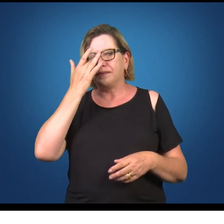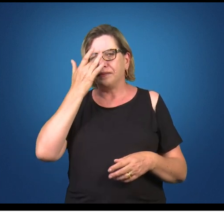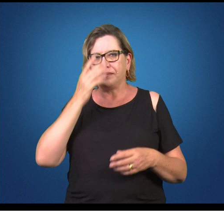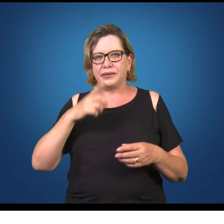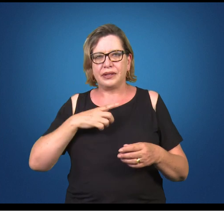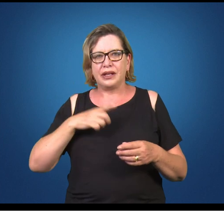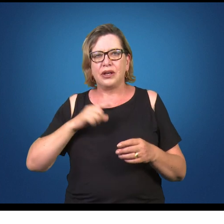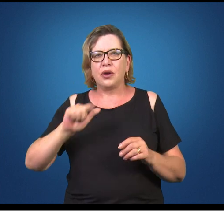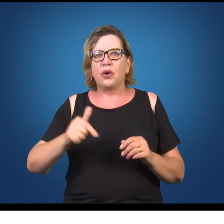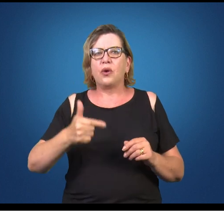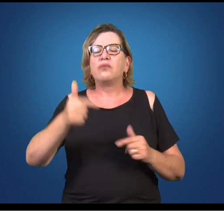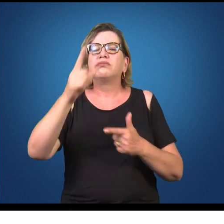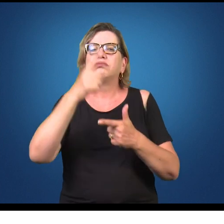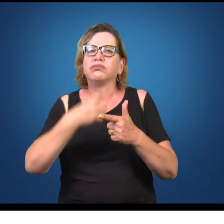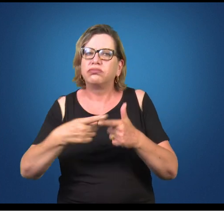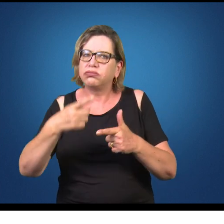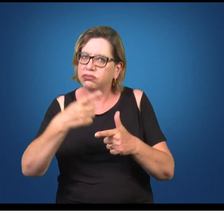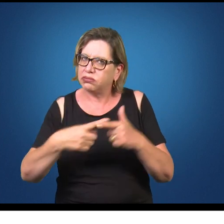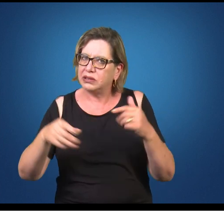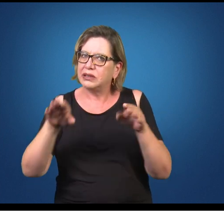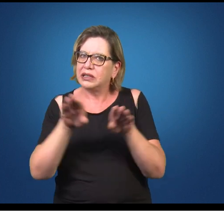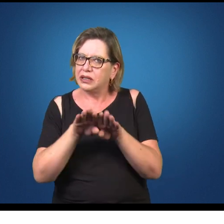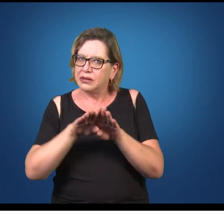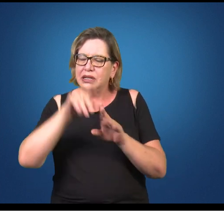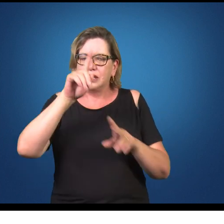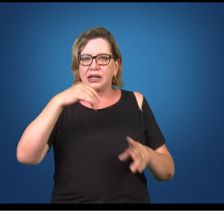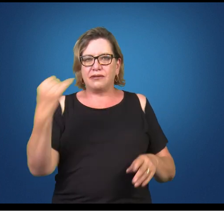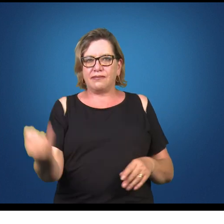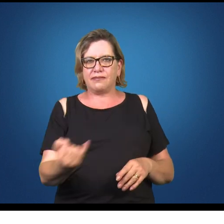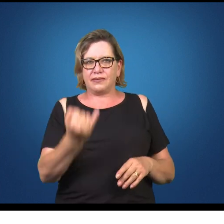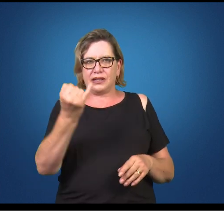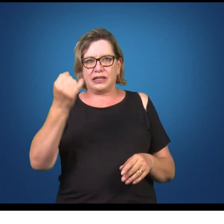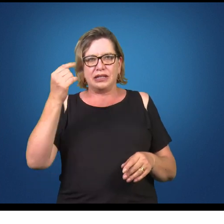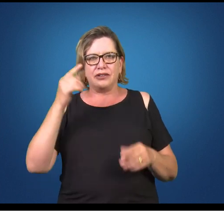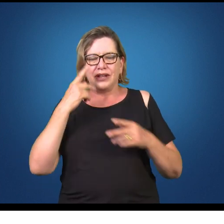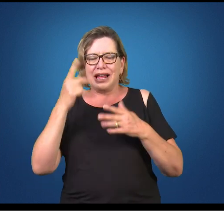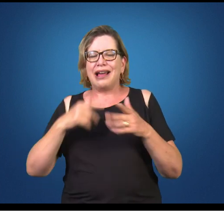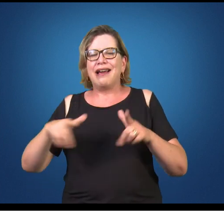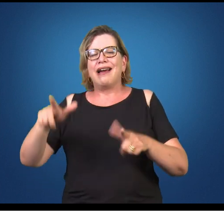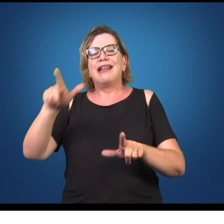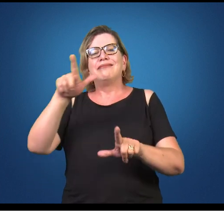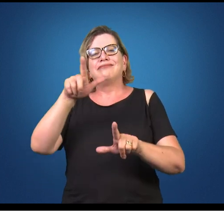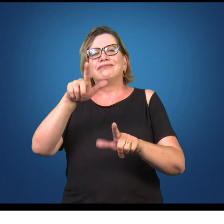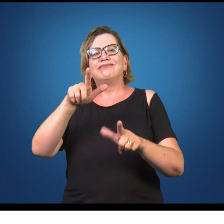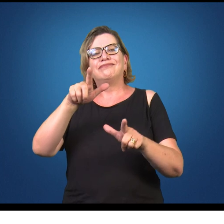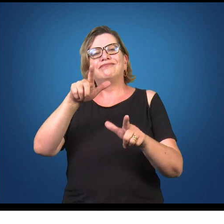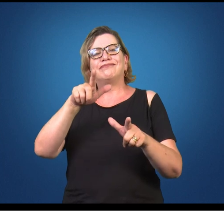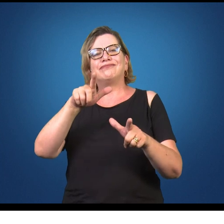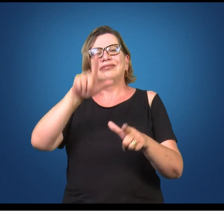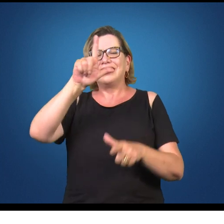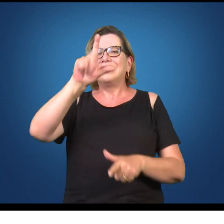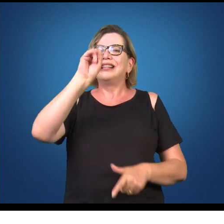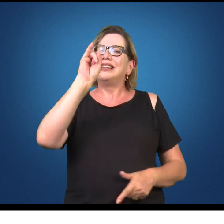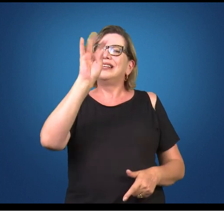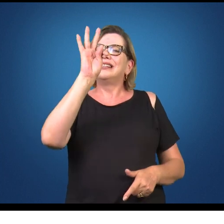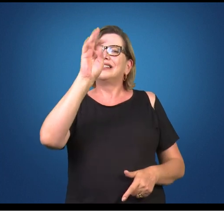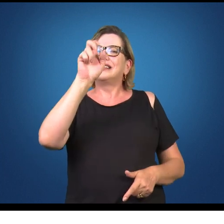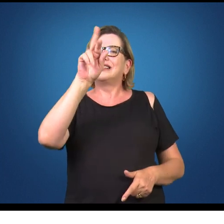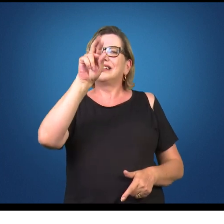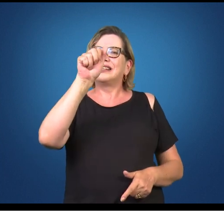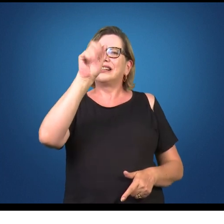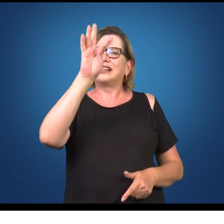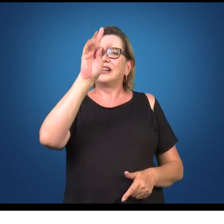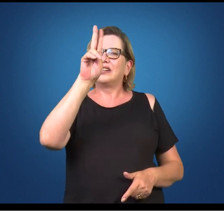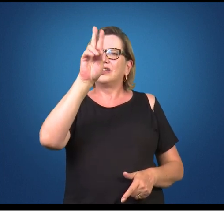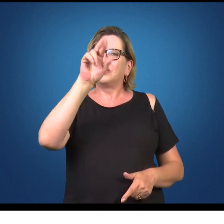tem uma outra questão também que eu acho que vale a pena ressaltar, que é a presença da literatura, né? A literatura geralmente está presente,